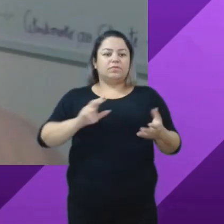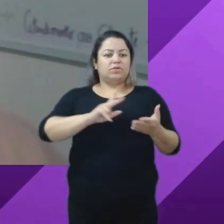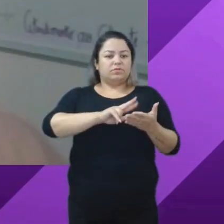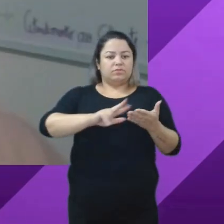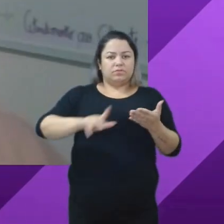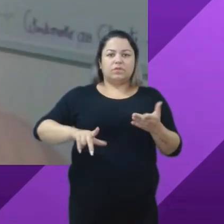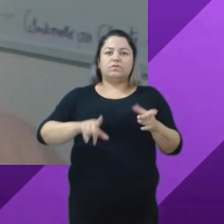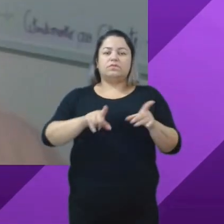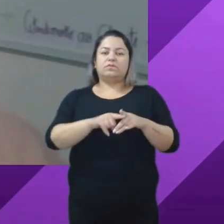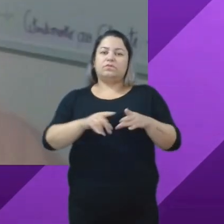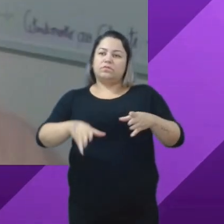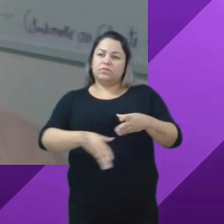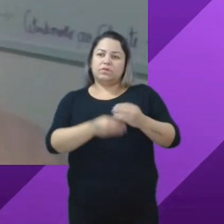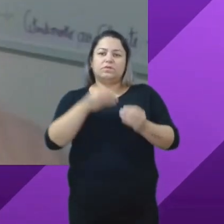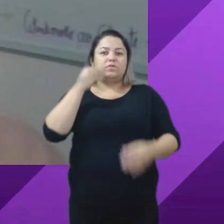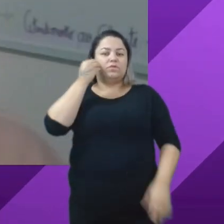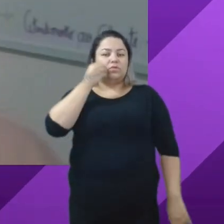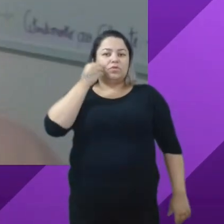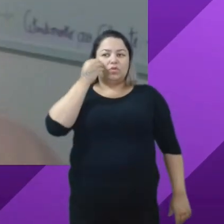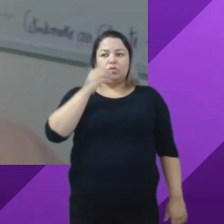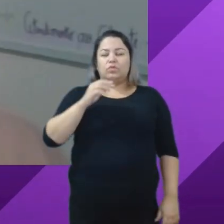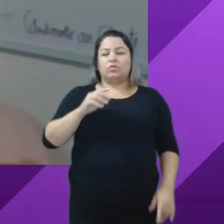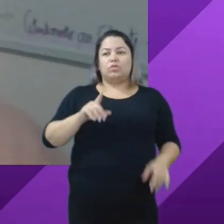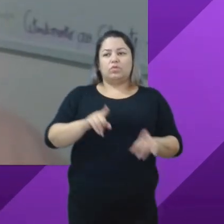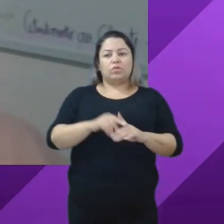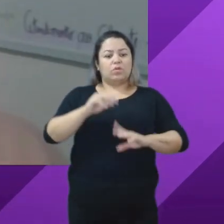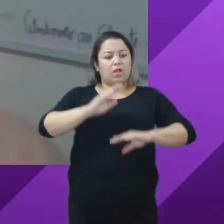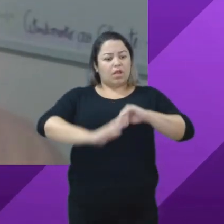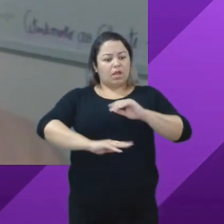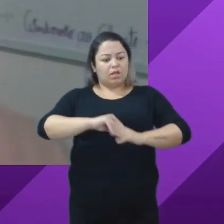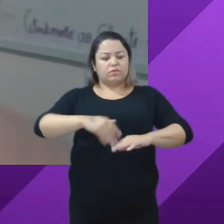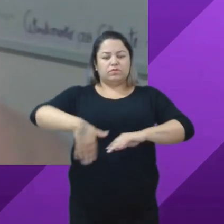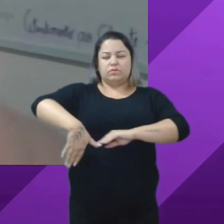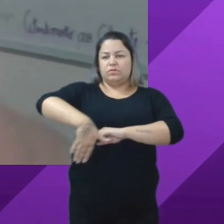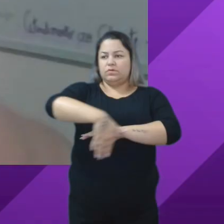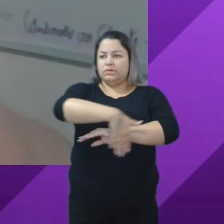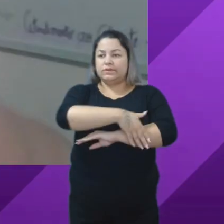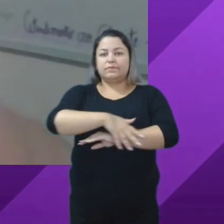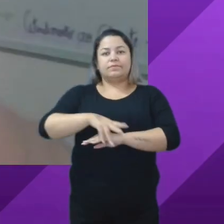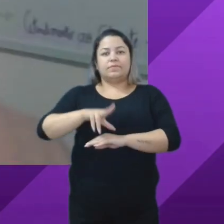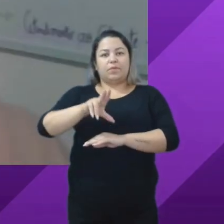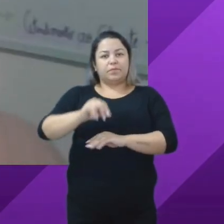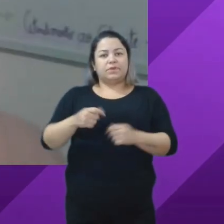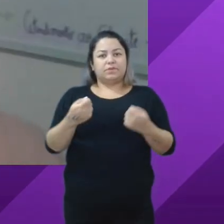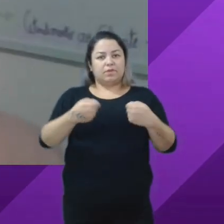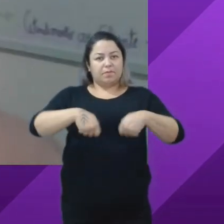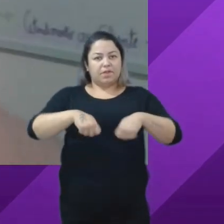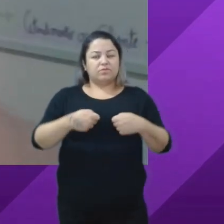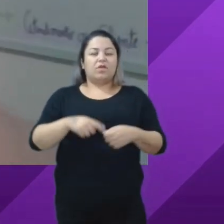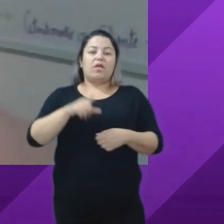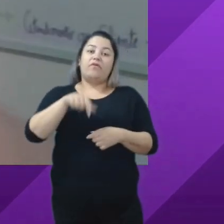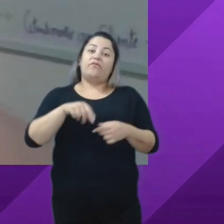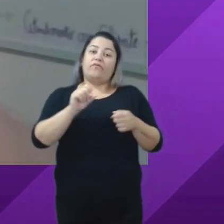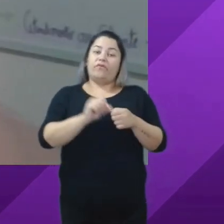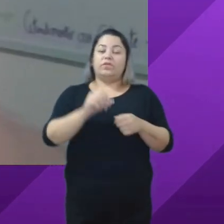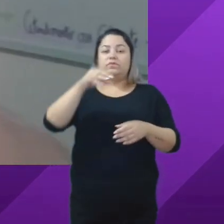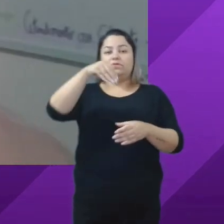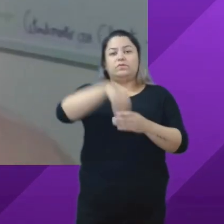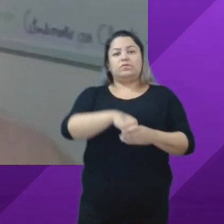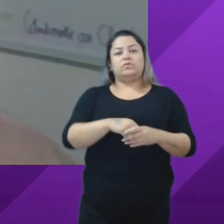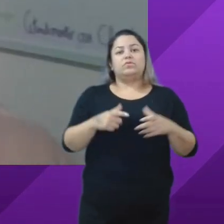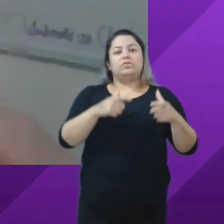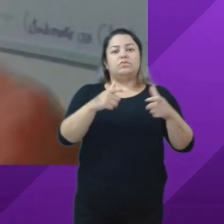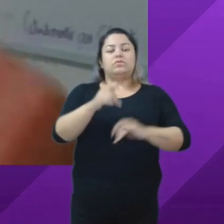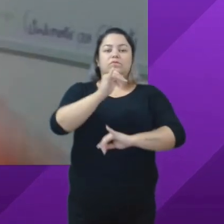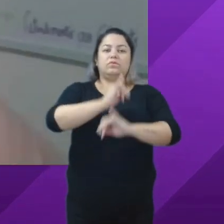trouxe aí experiências do Lab, como, por exemplo, ações de rua, que não necessariamente são feitas dentro do ambiente digital,